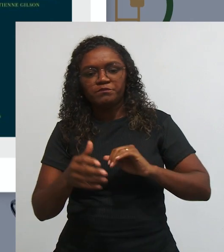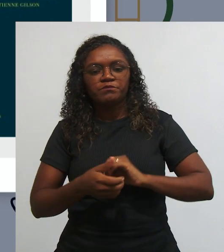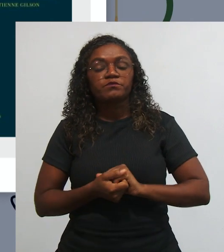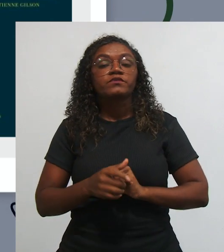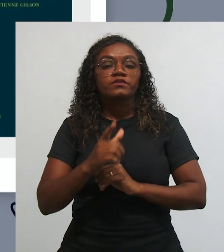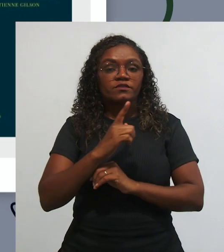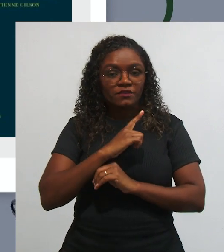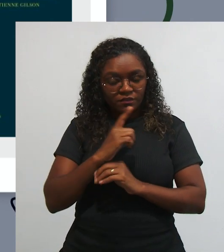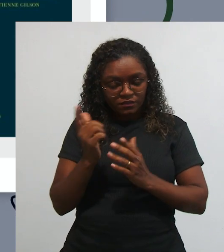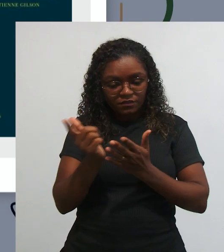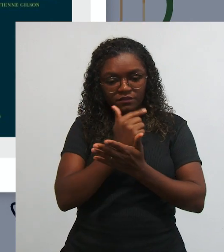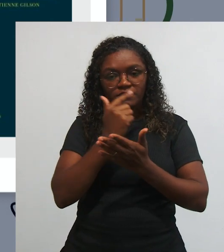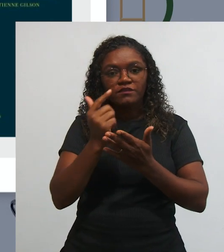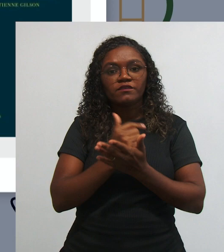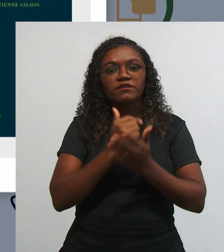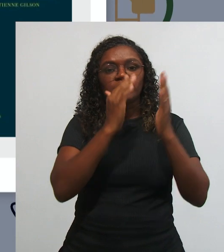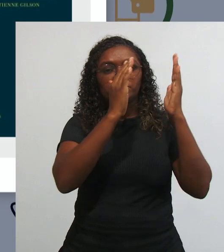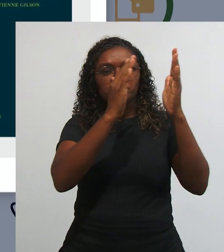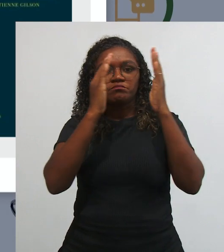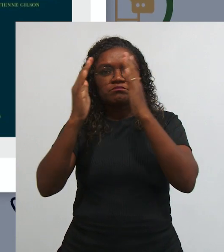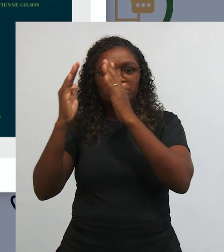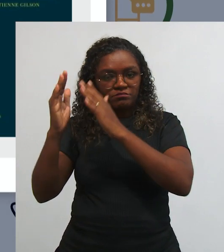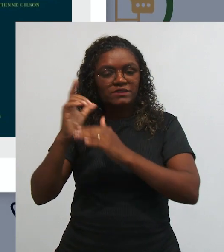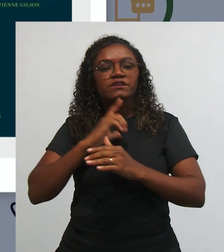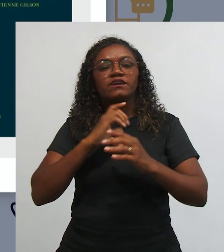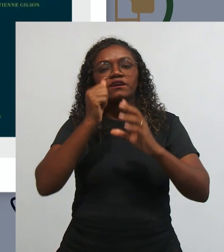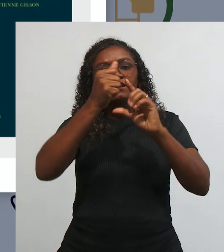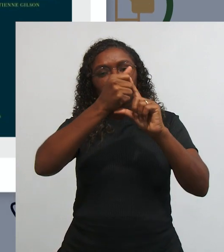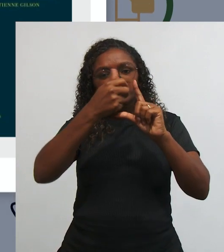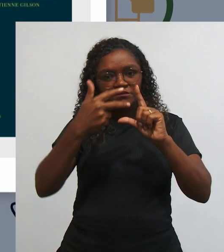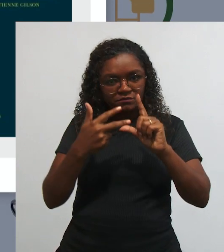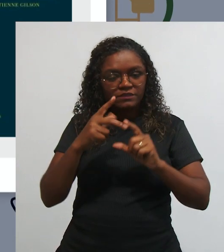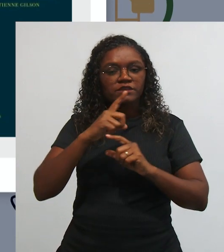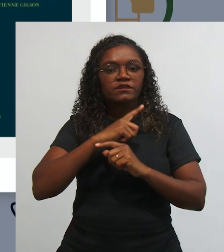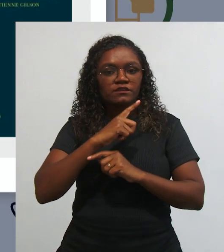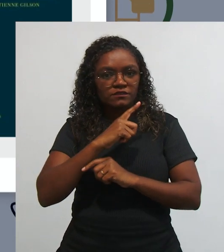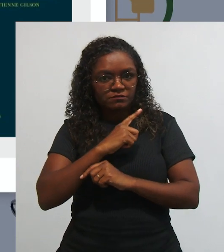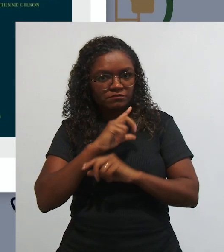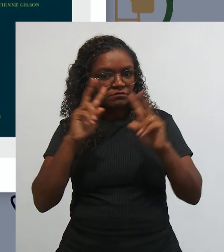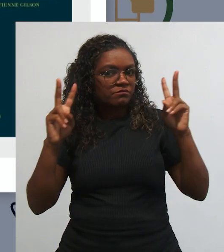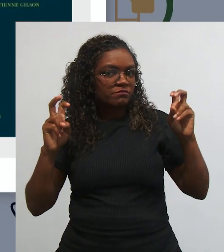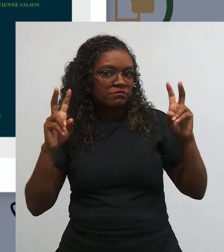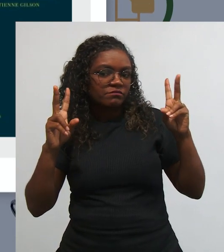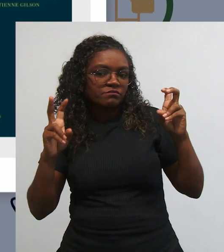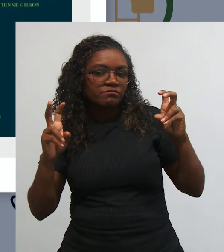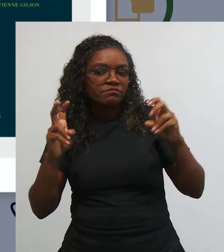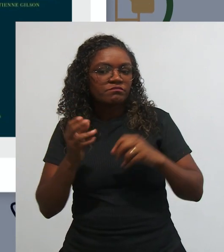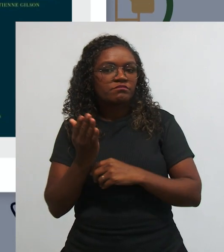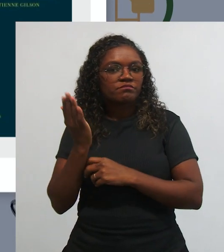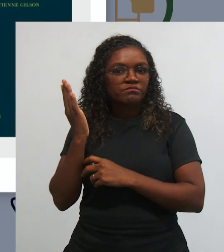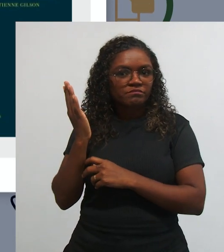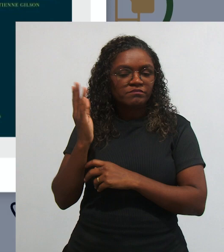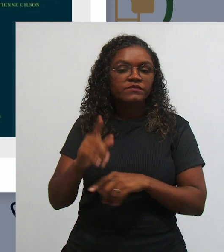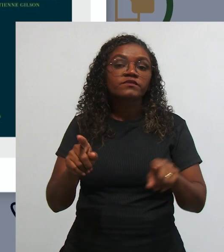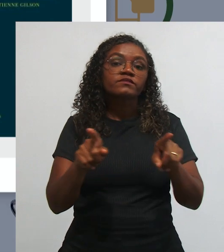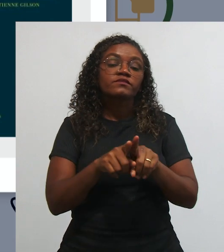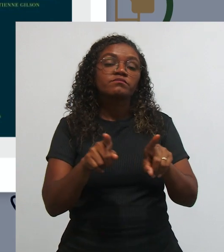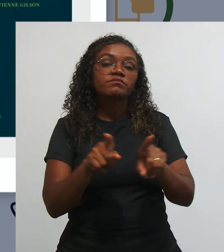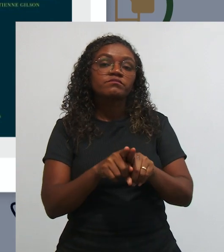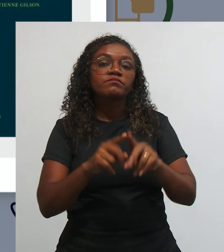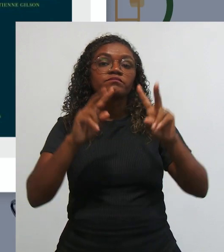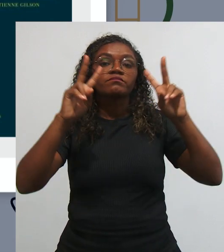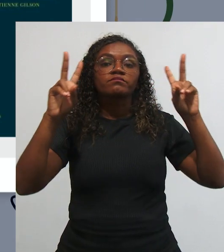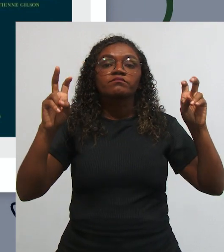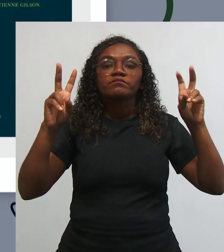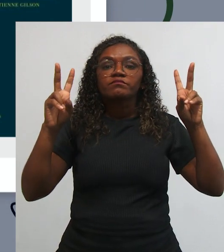Você tem o livro disponível lá na biblioteca virtual, Discurso sobre o Método, e a partir desse